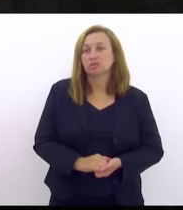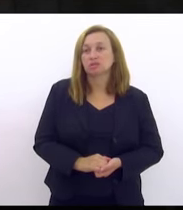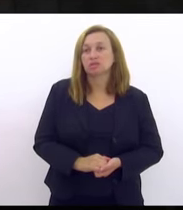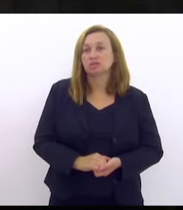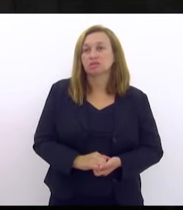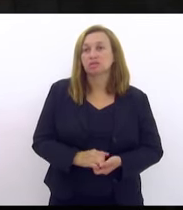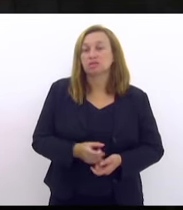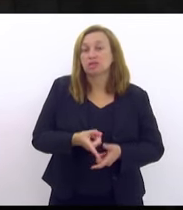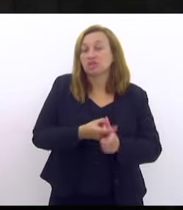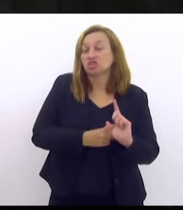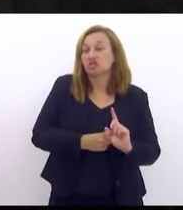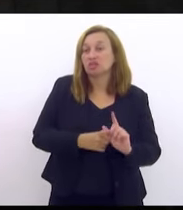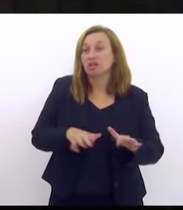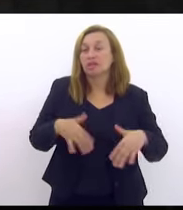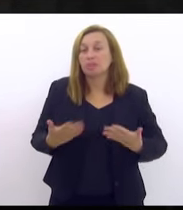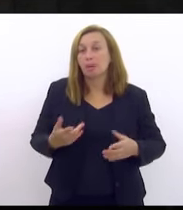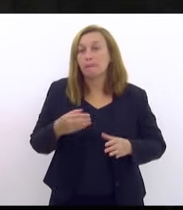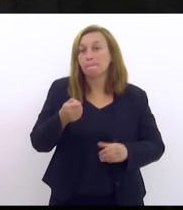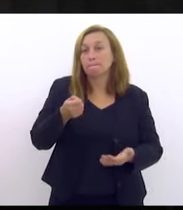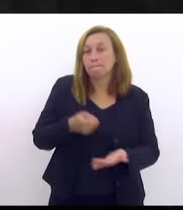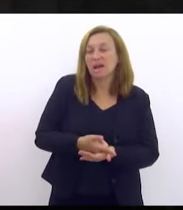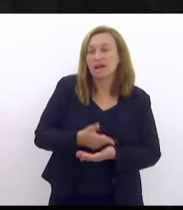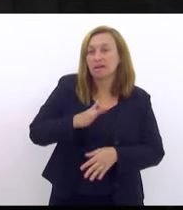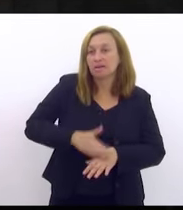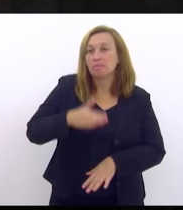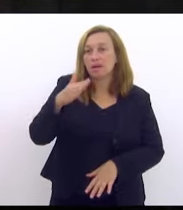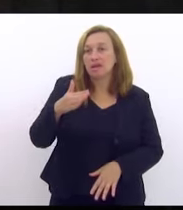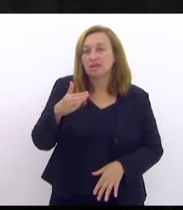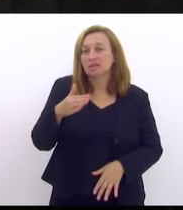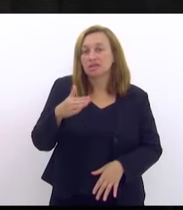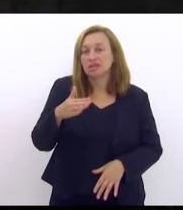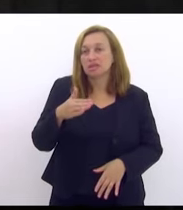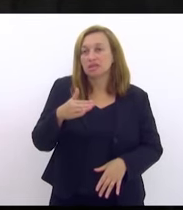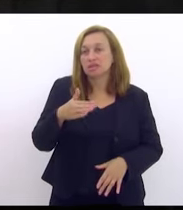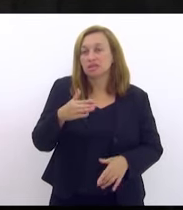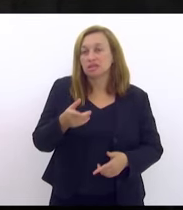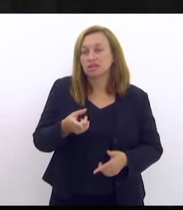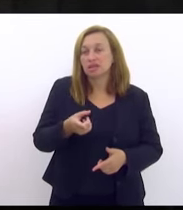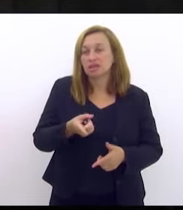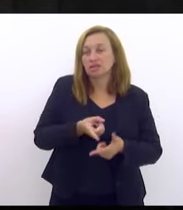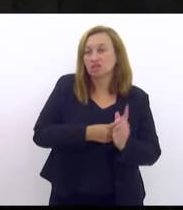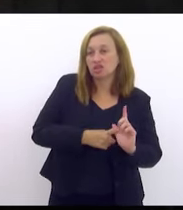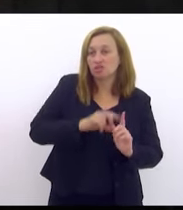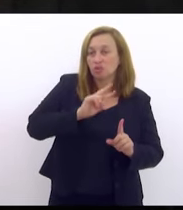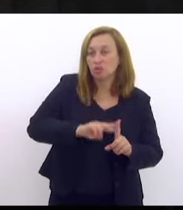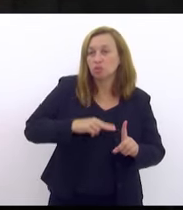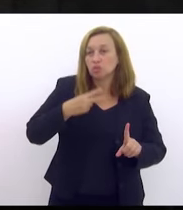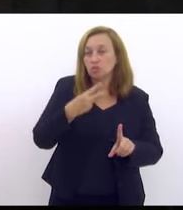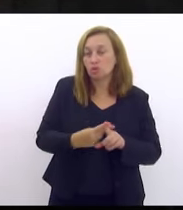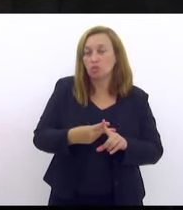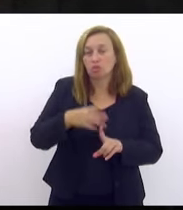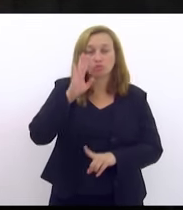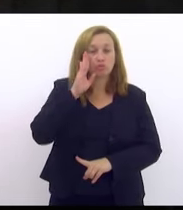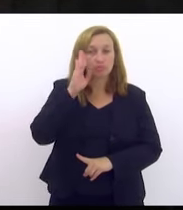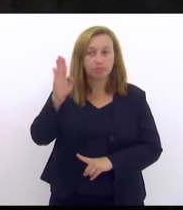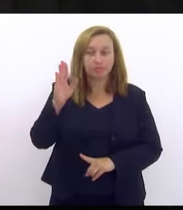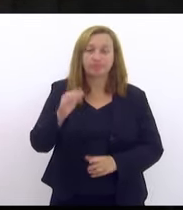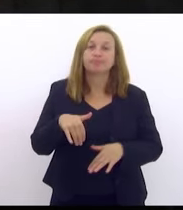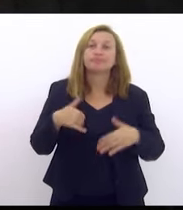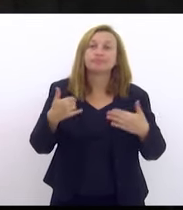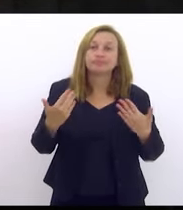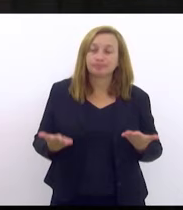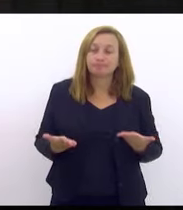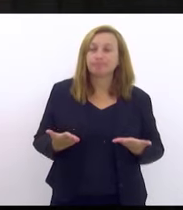dívida. Está pagando mais de serviço da dívida, o dobro do principal. Aí